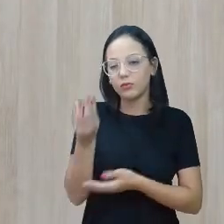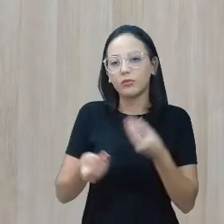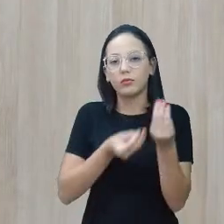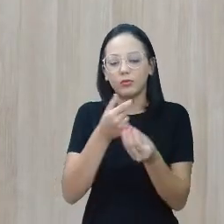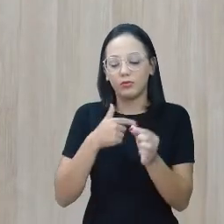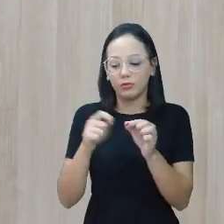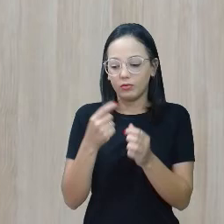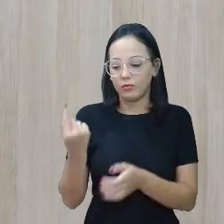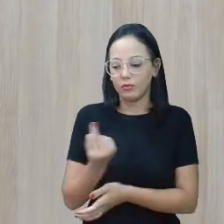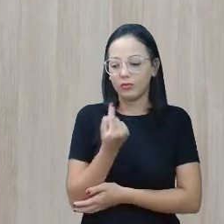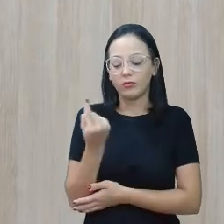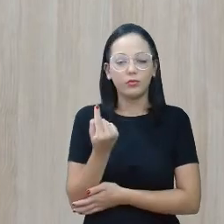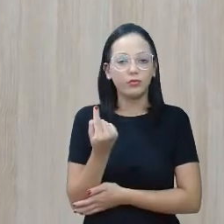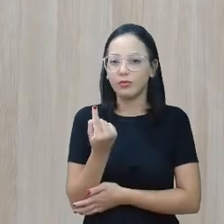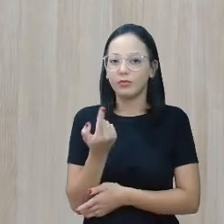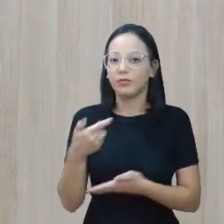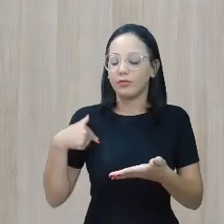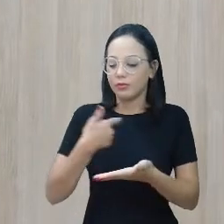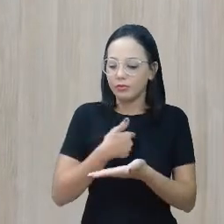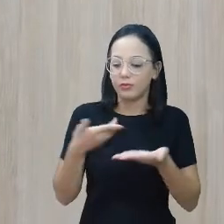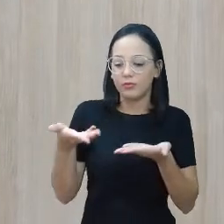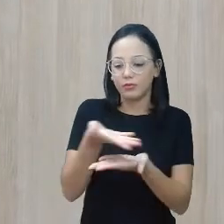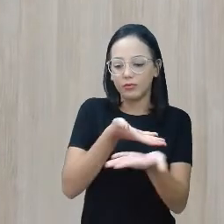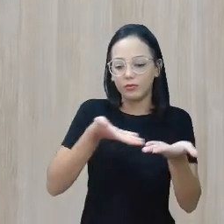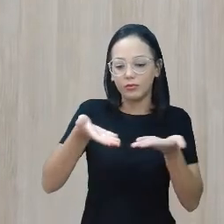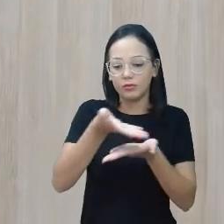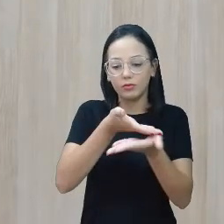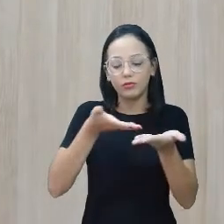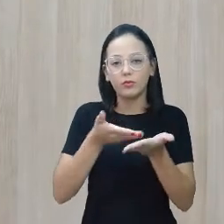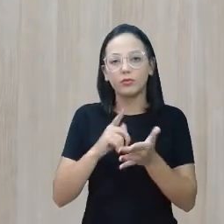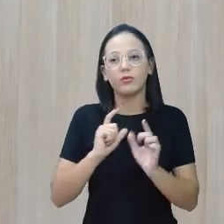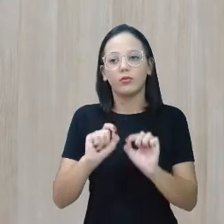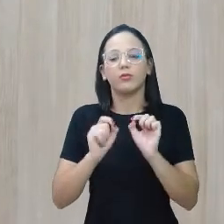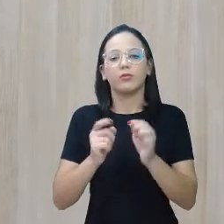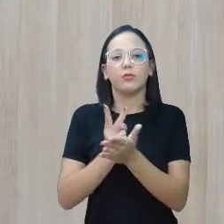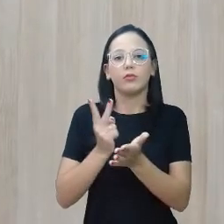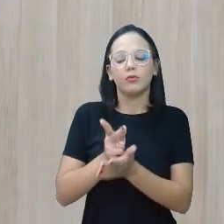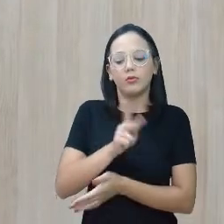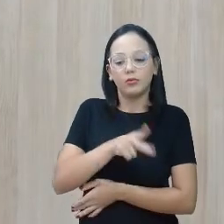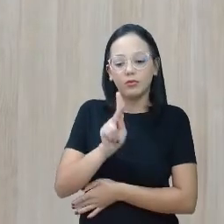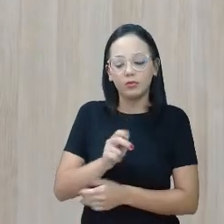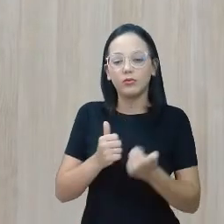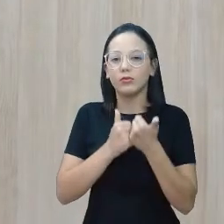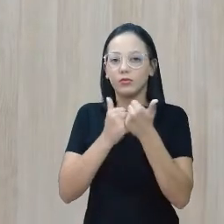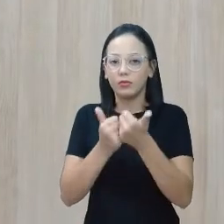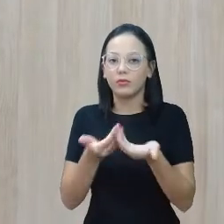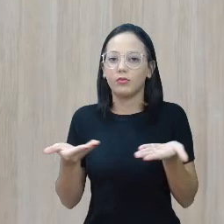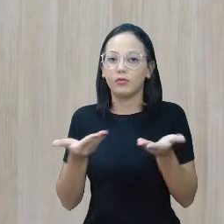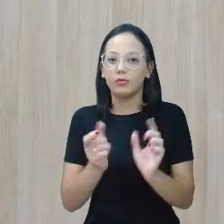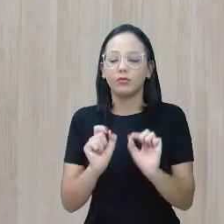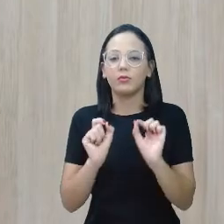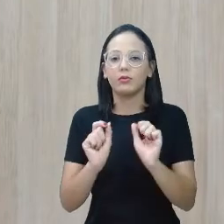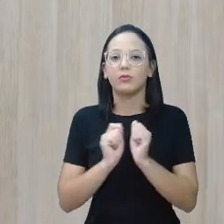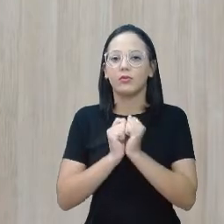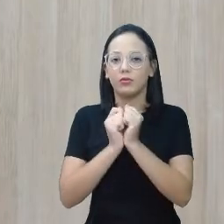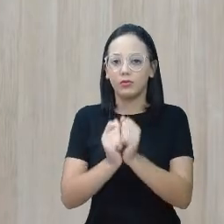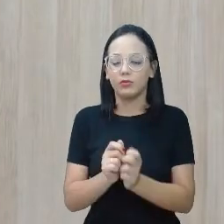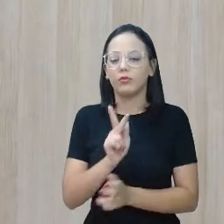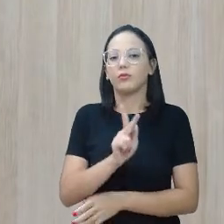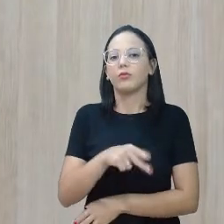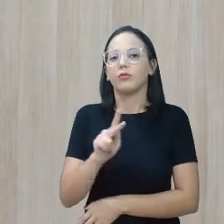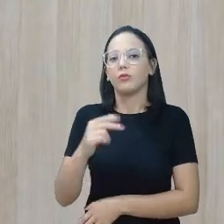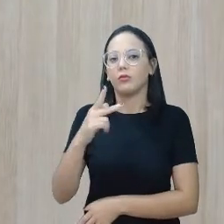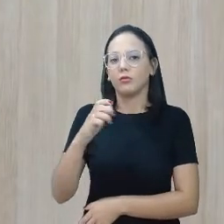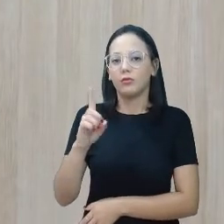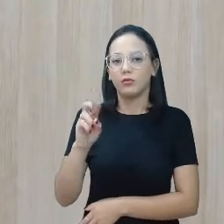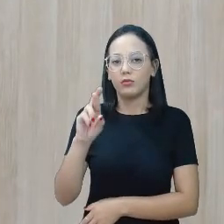isso só, né, gente? Para a gente ter essa interatividade, a gente tem aqui sempre um professor de suporte. E hoje quem está comigo é o professor